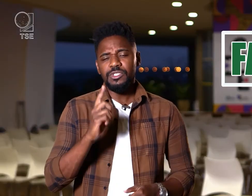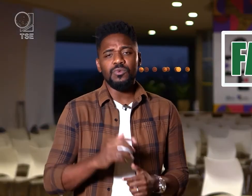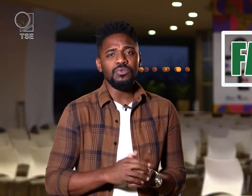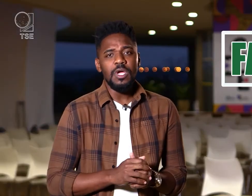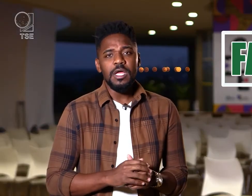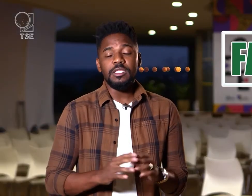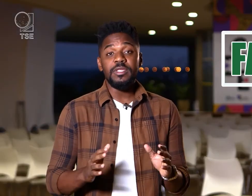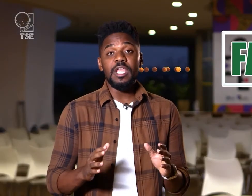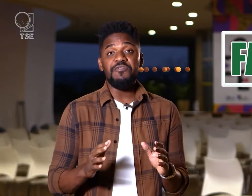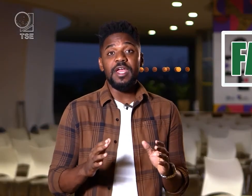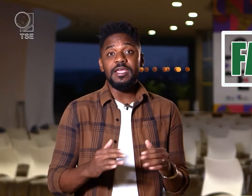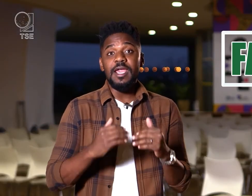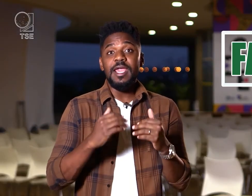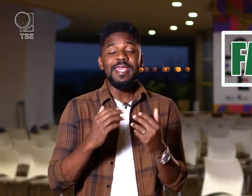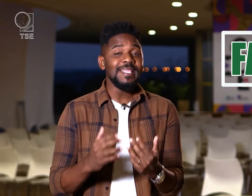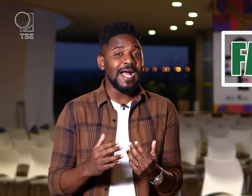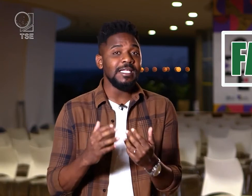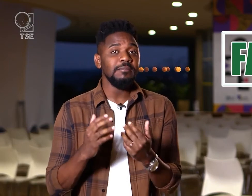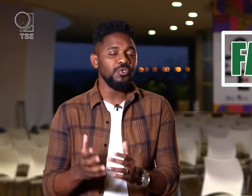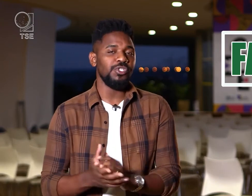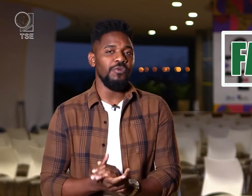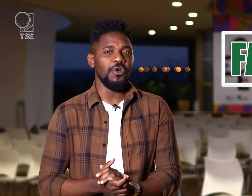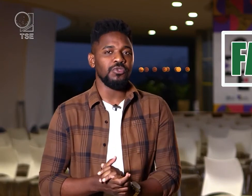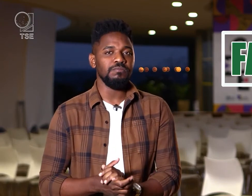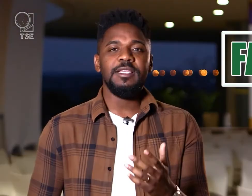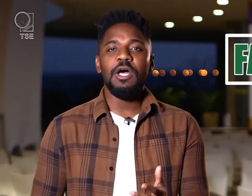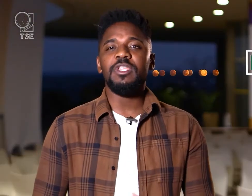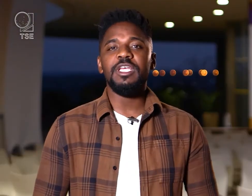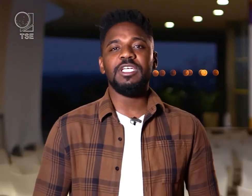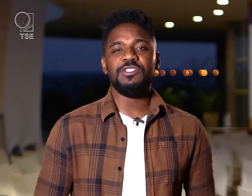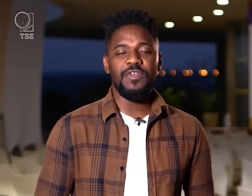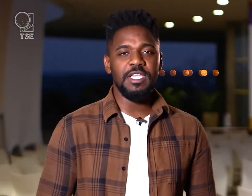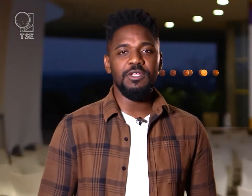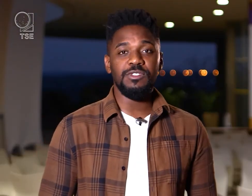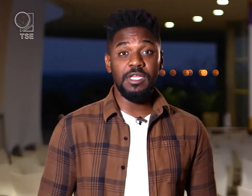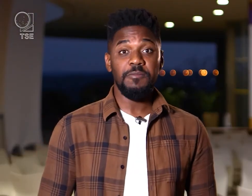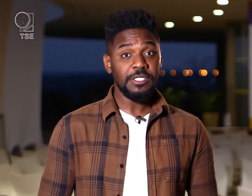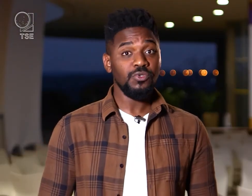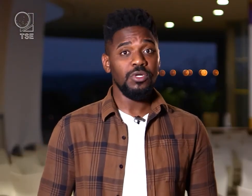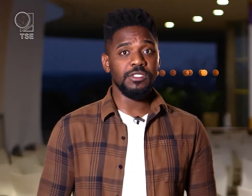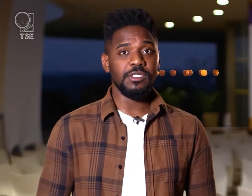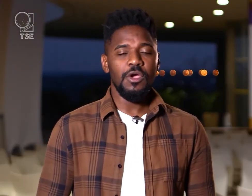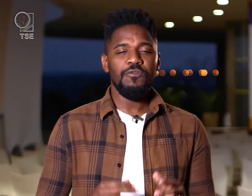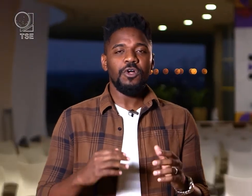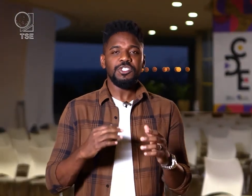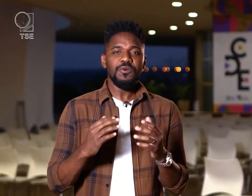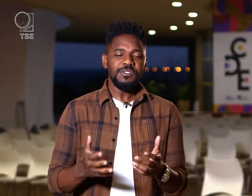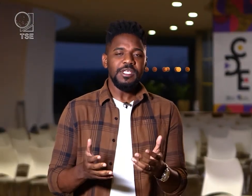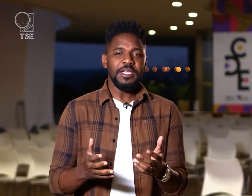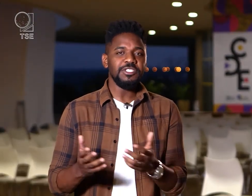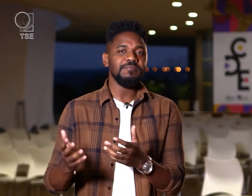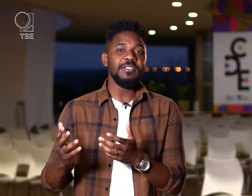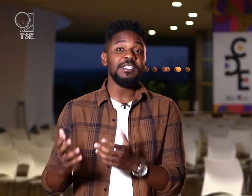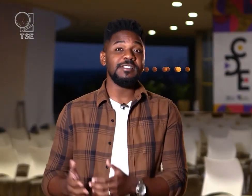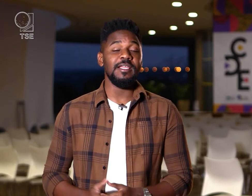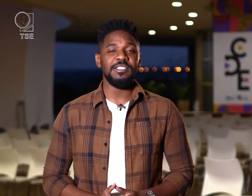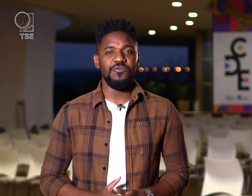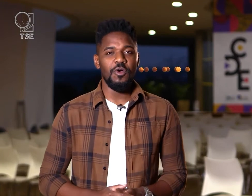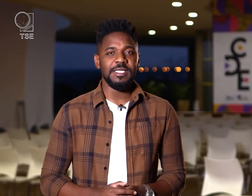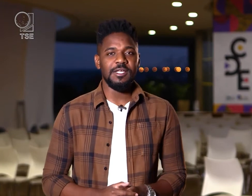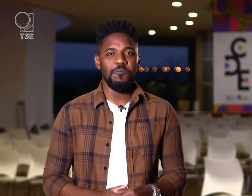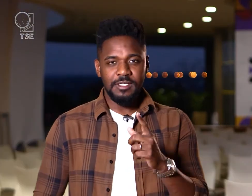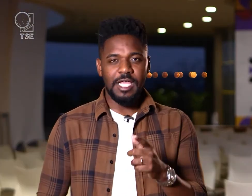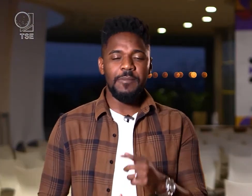durante esse 1 segundo não interfere em nada no seu voto. Não deixe as fake news irem para as urnas. Vote consciente e